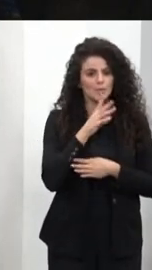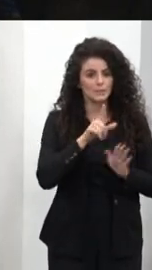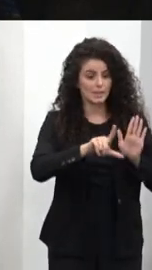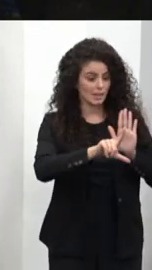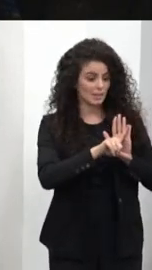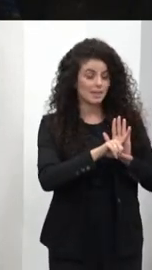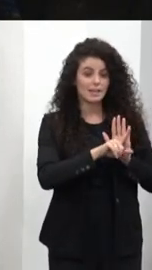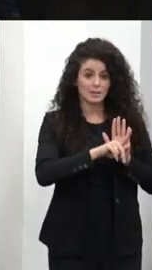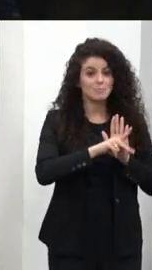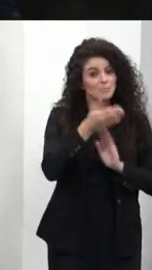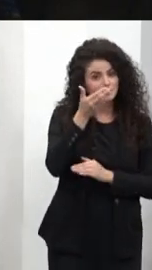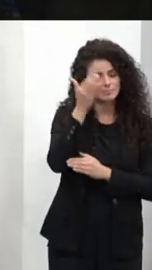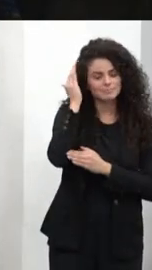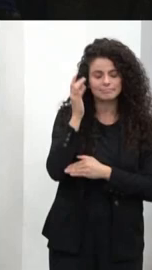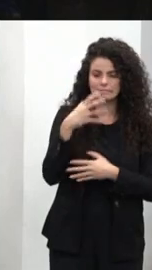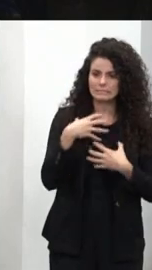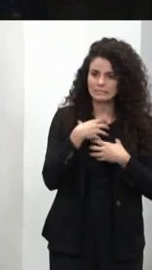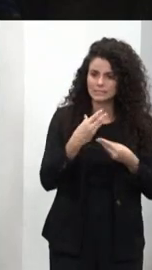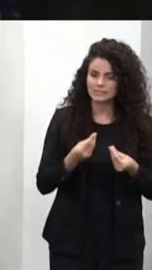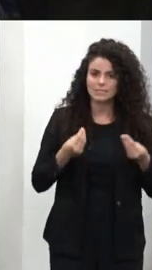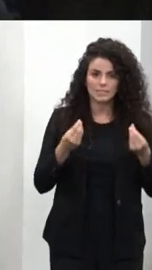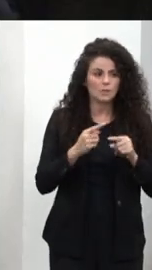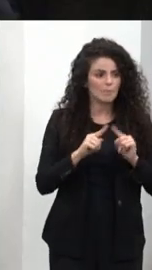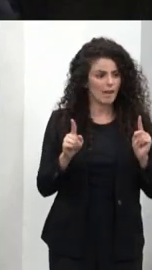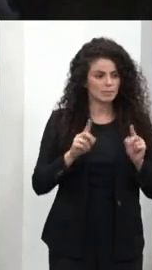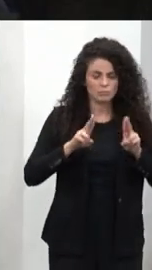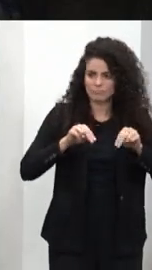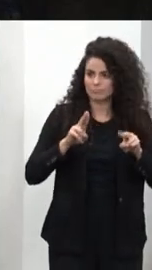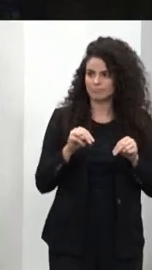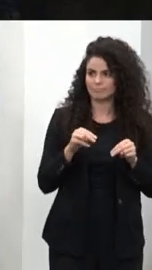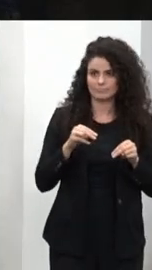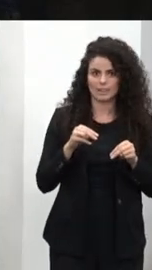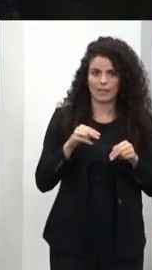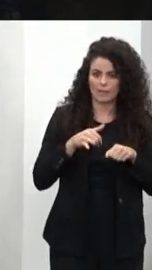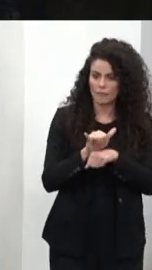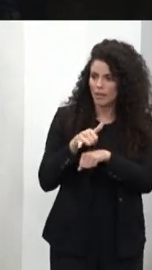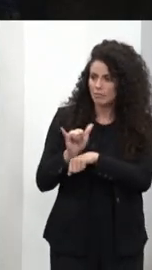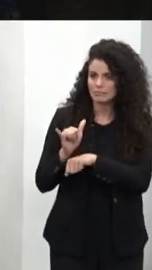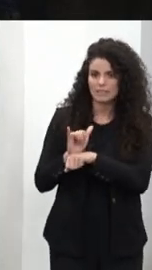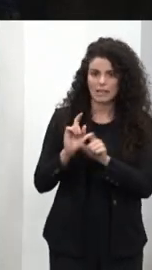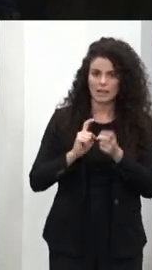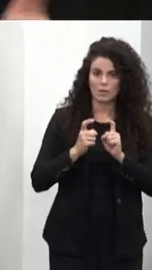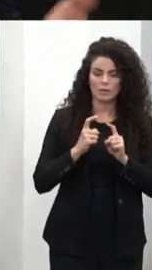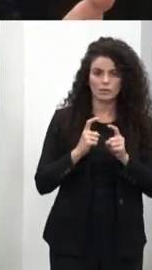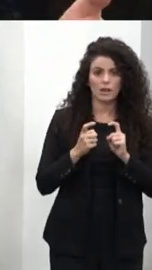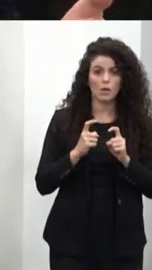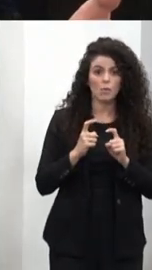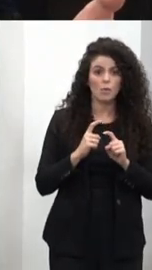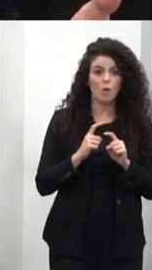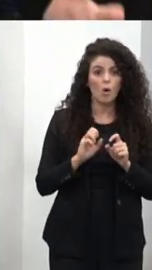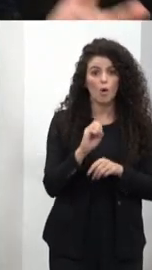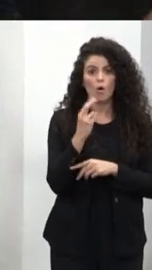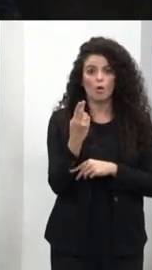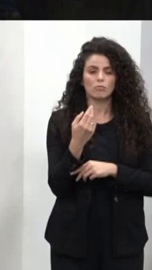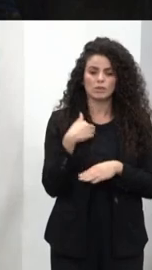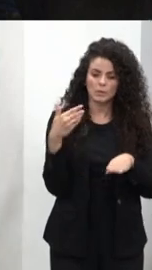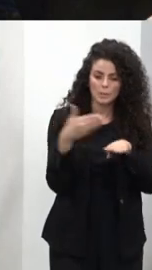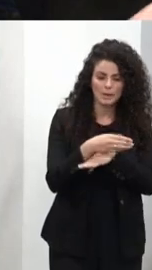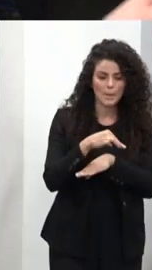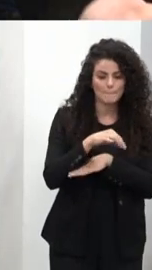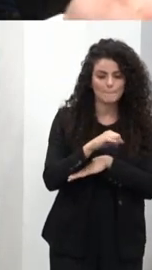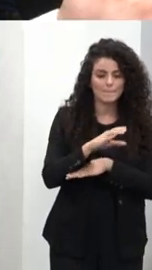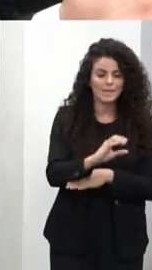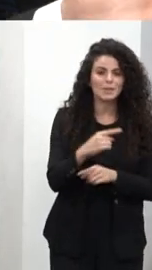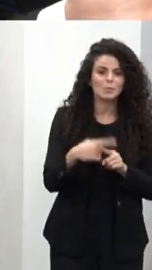apreensivo para isso não faltei a nenhuma reunião a reunião que houve eu não estava empossado eu não pude frequentar a reunião com mim porque eu não eu não